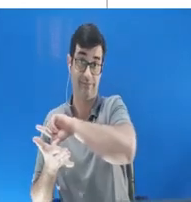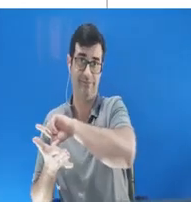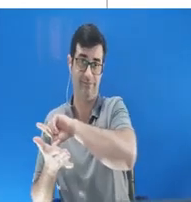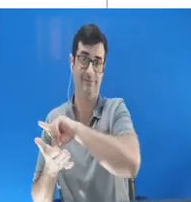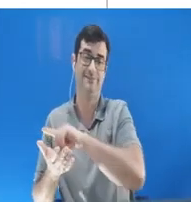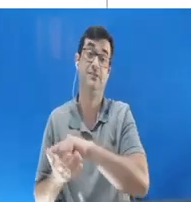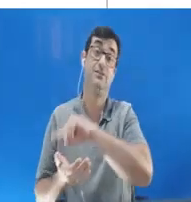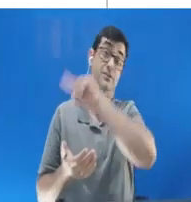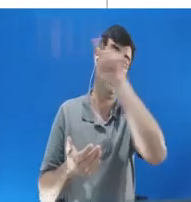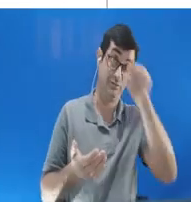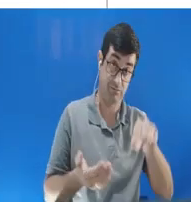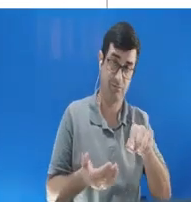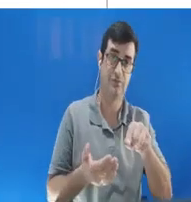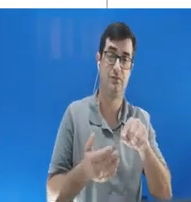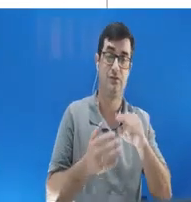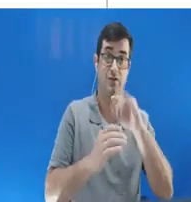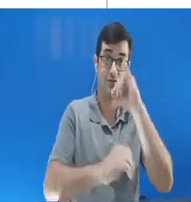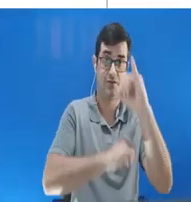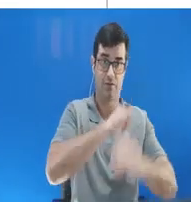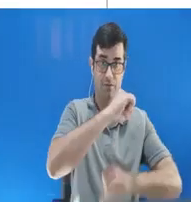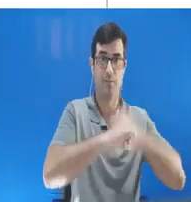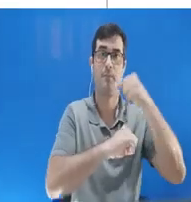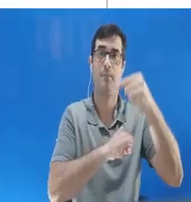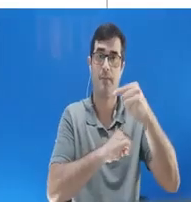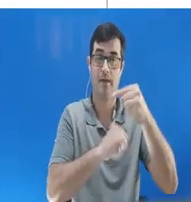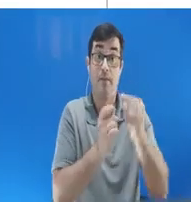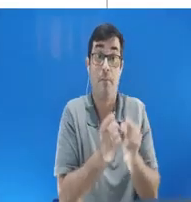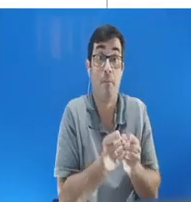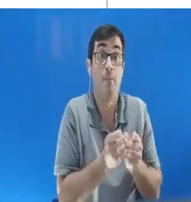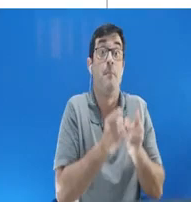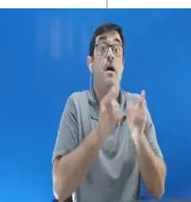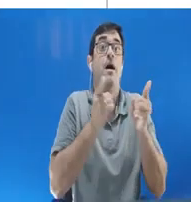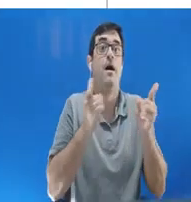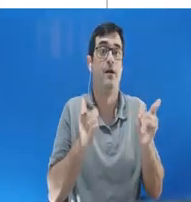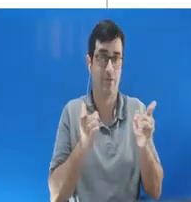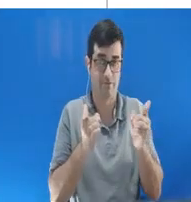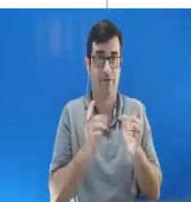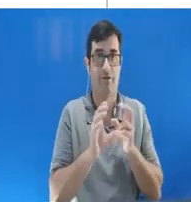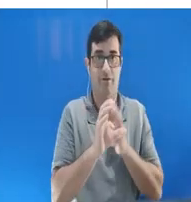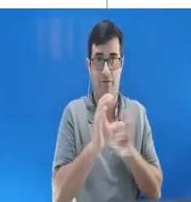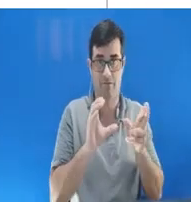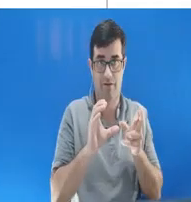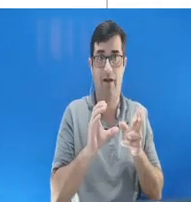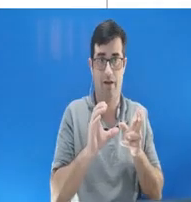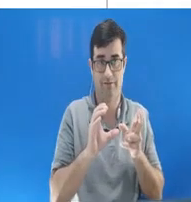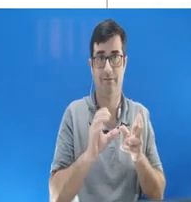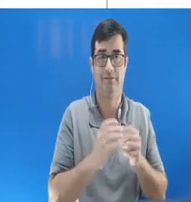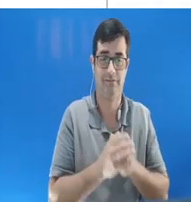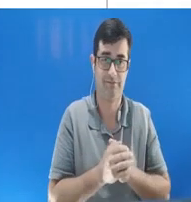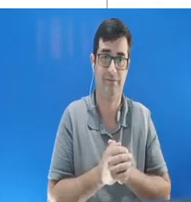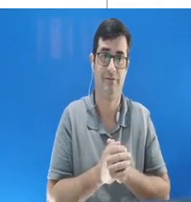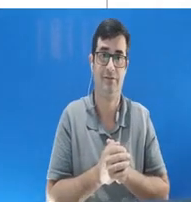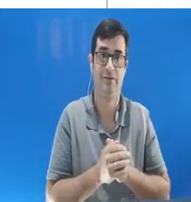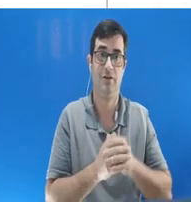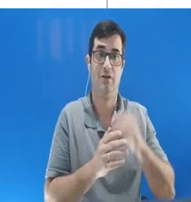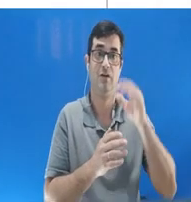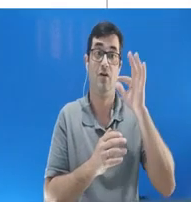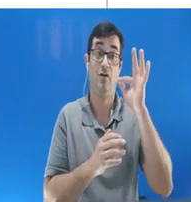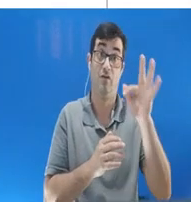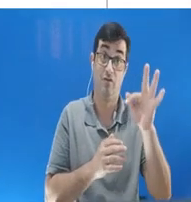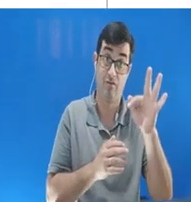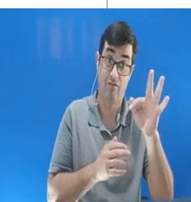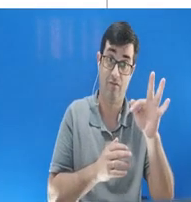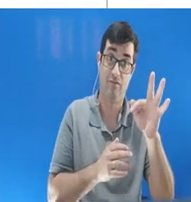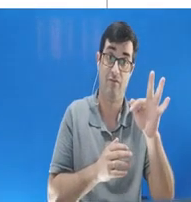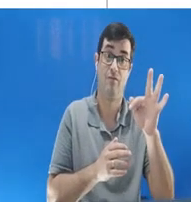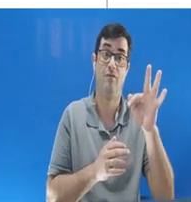origem, já o ânion vai ser maior do que o átomo que lhe deu origem. Então, o flúor é menor do que